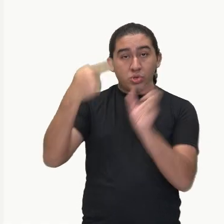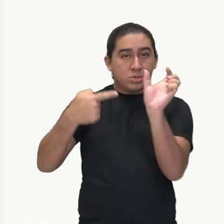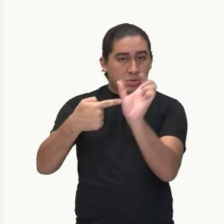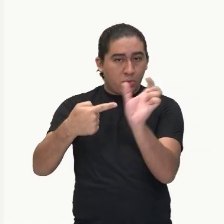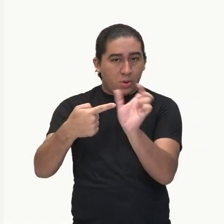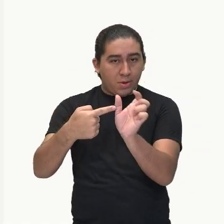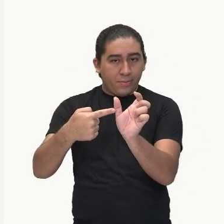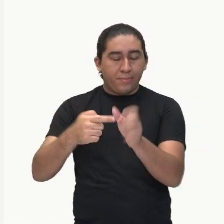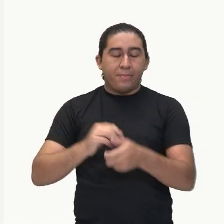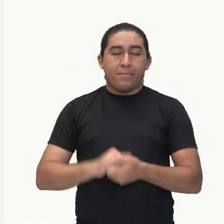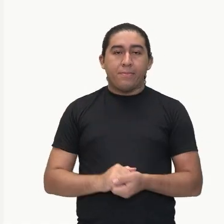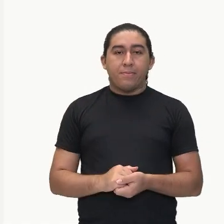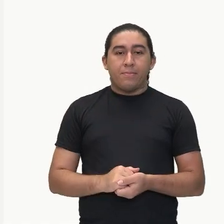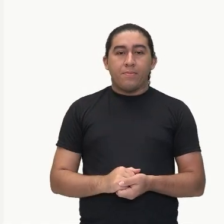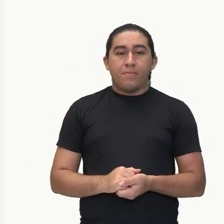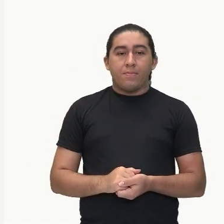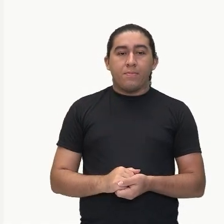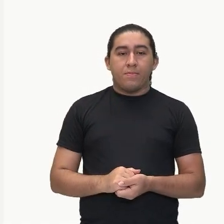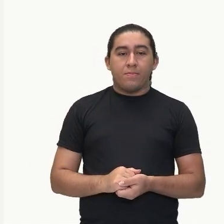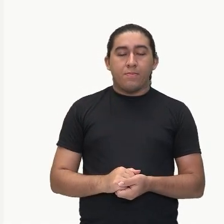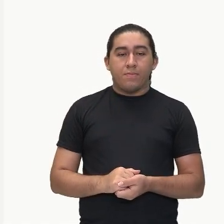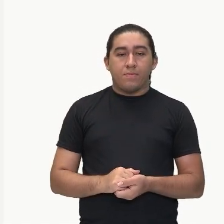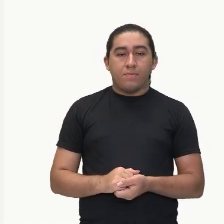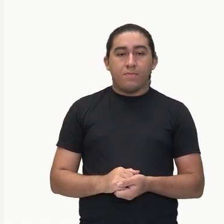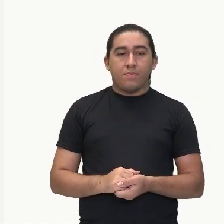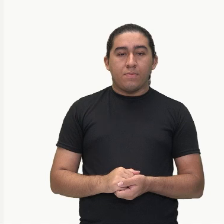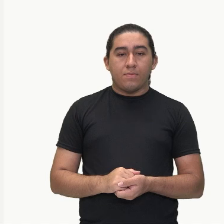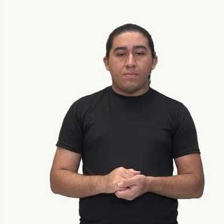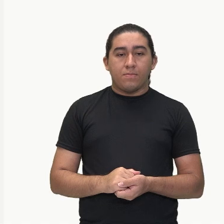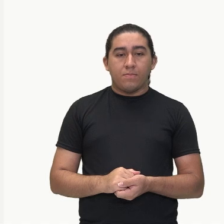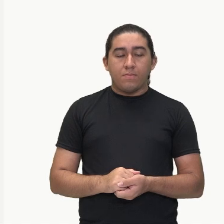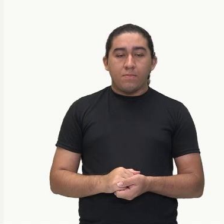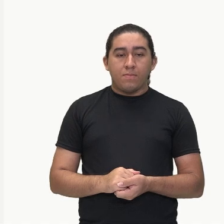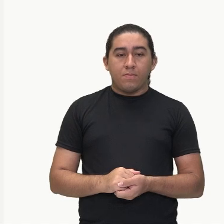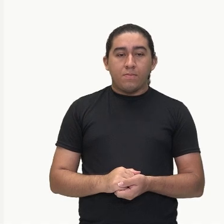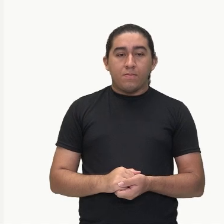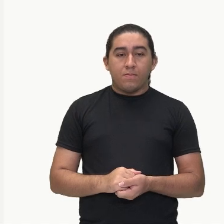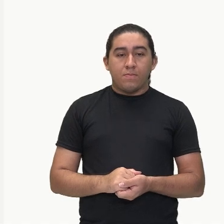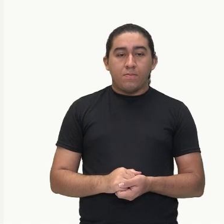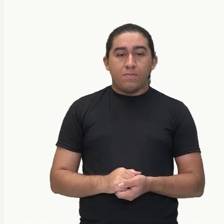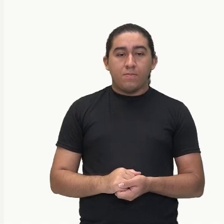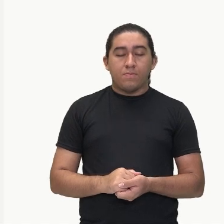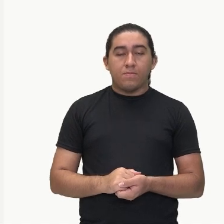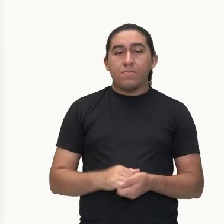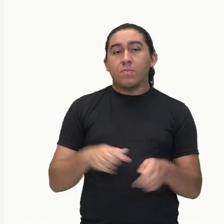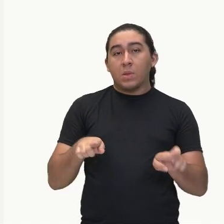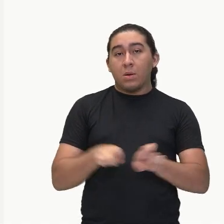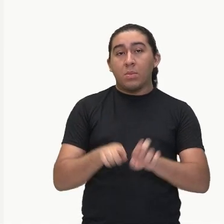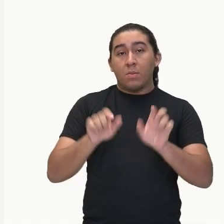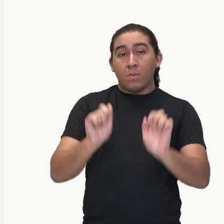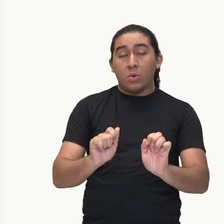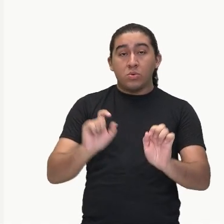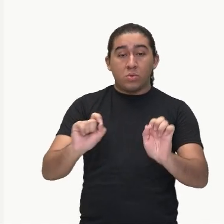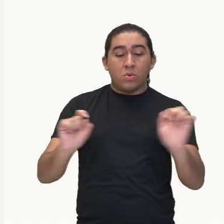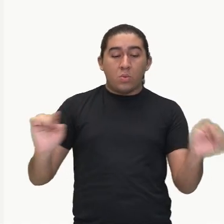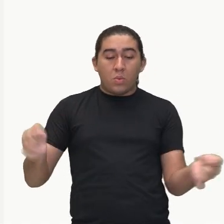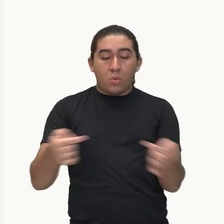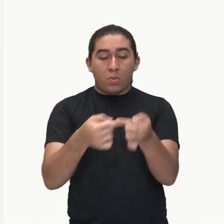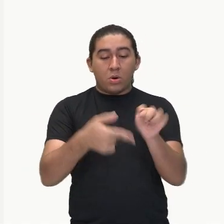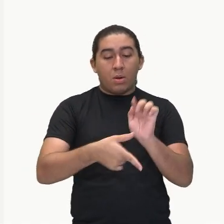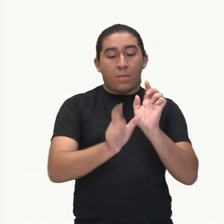certo? Afirmou. Eu, quem afirmou. Mas também ele pode concordar com o